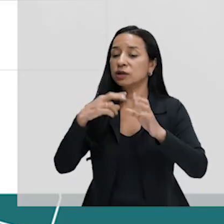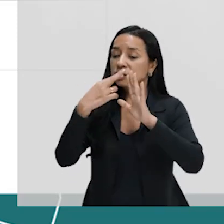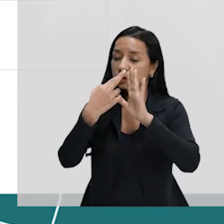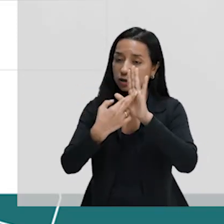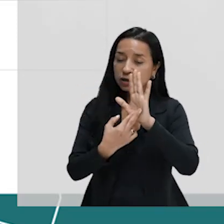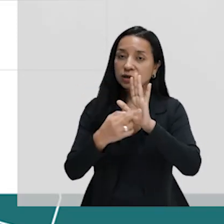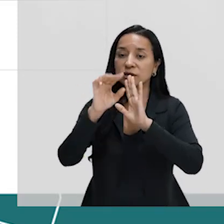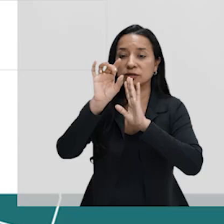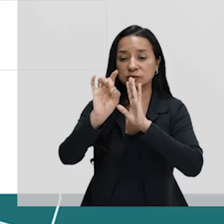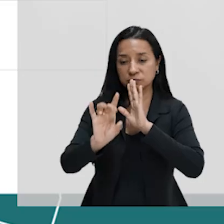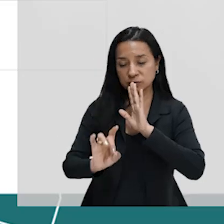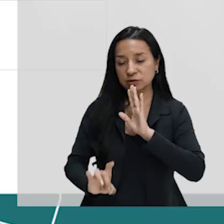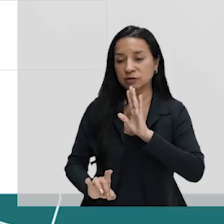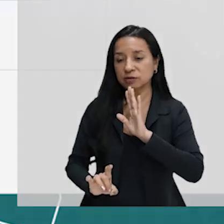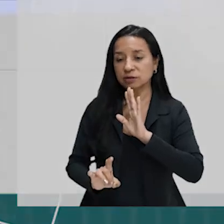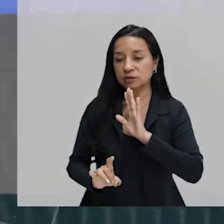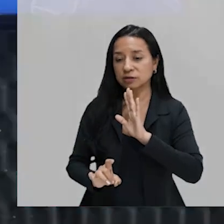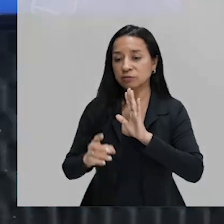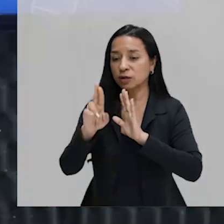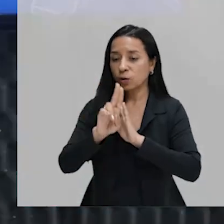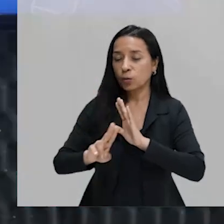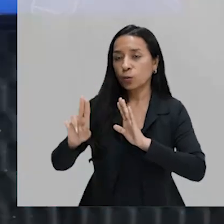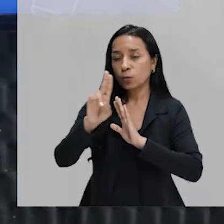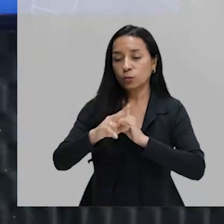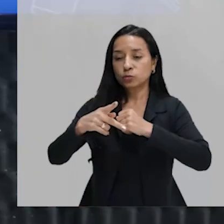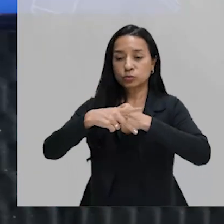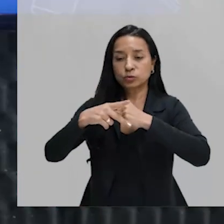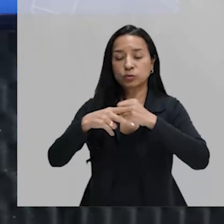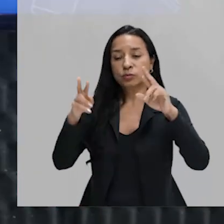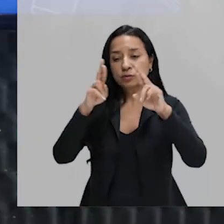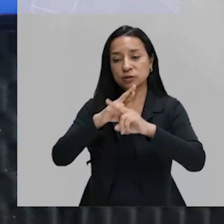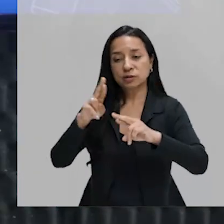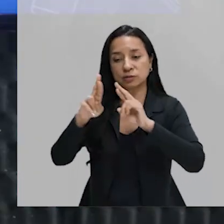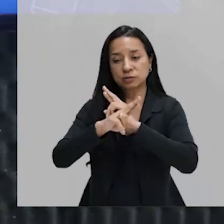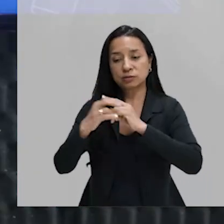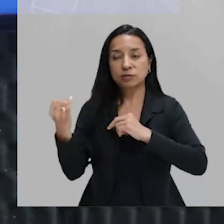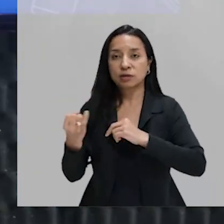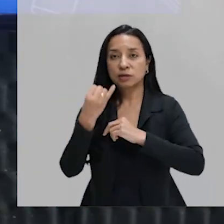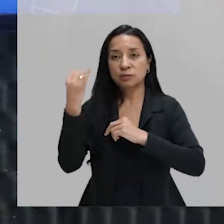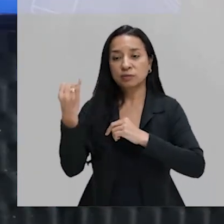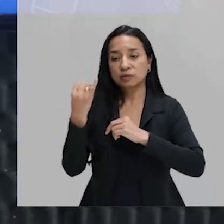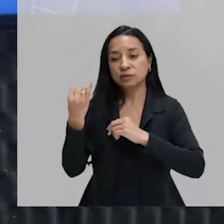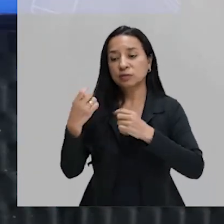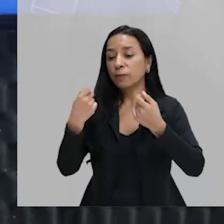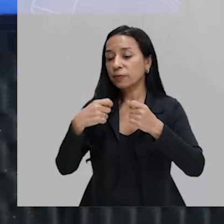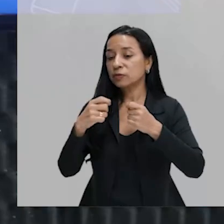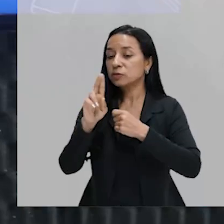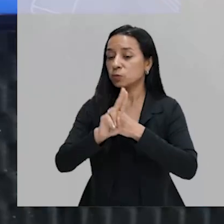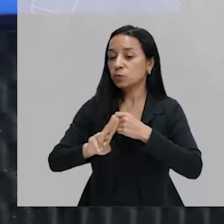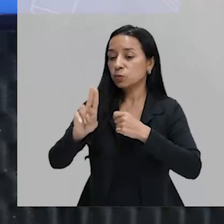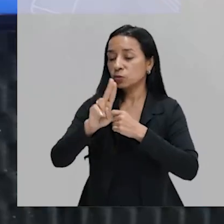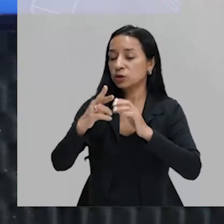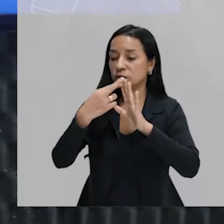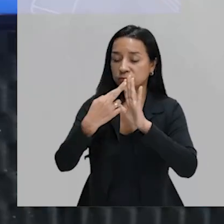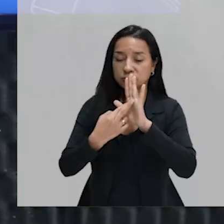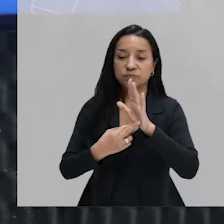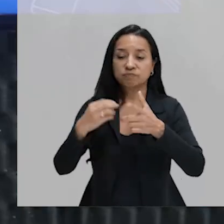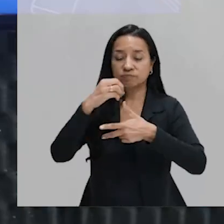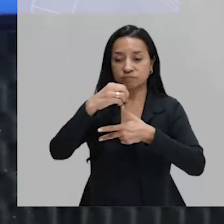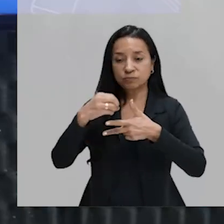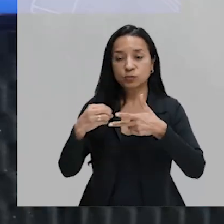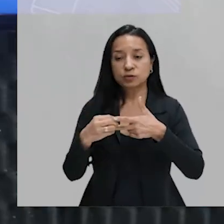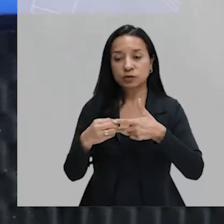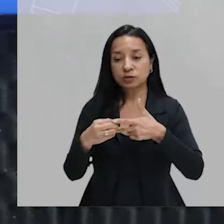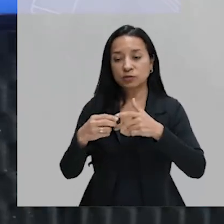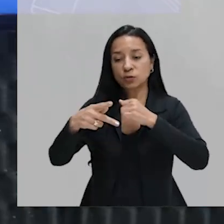a utilização desses pronomes relativos. Então, é algo muito importante que vocês devem empregar na redação de vocês, na redação do Enem,